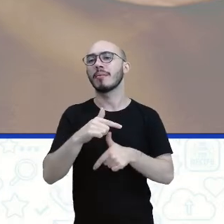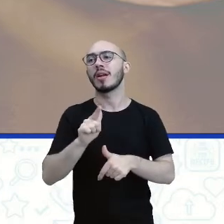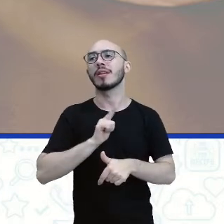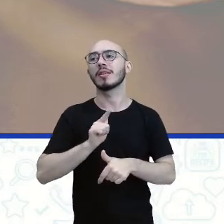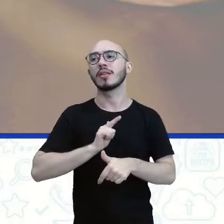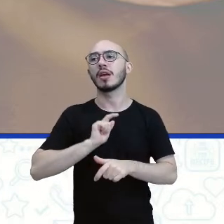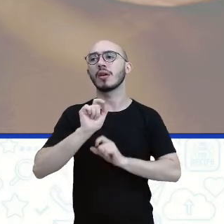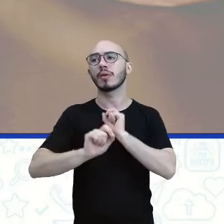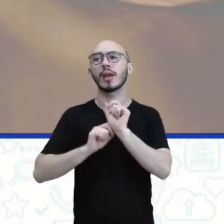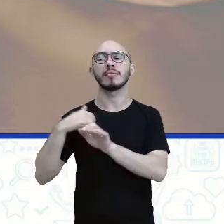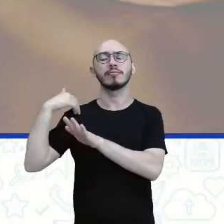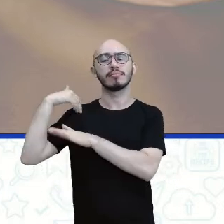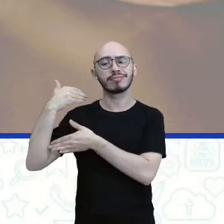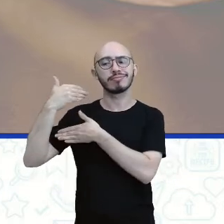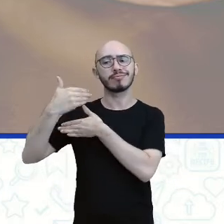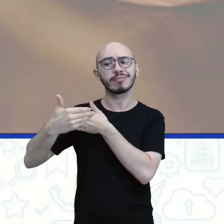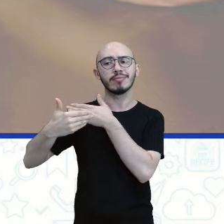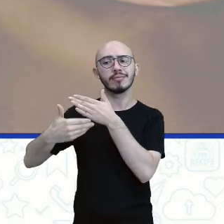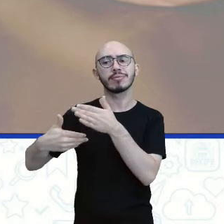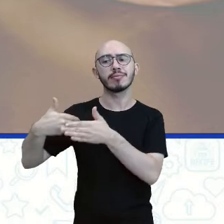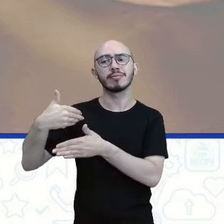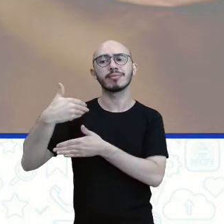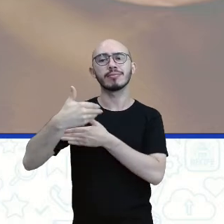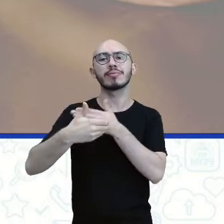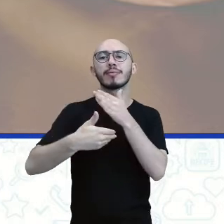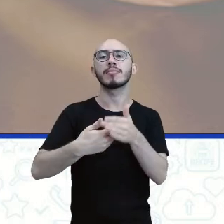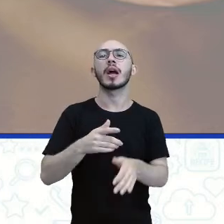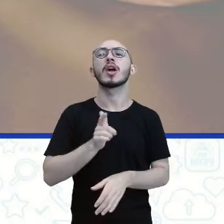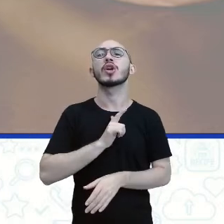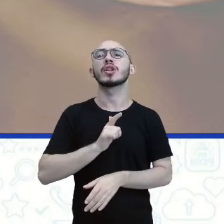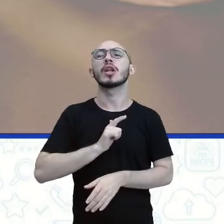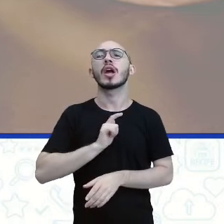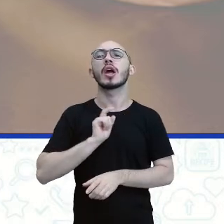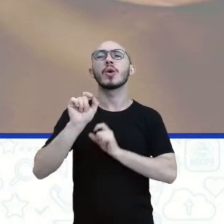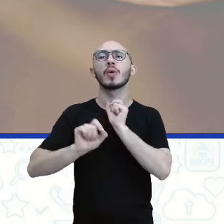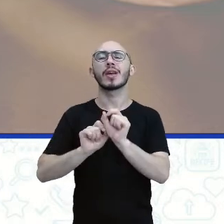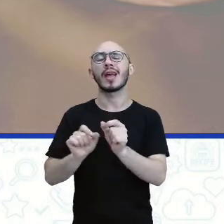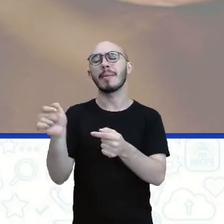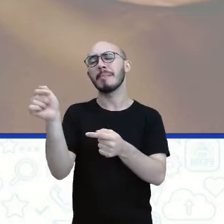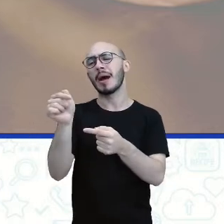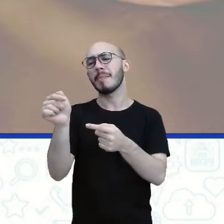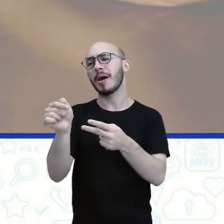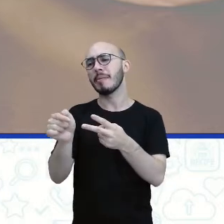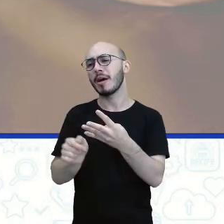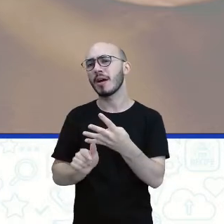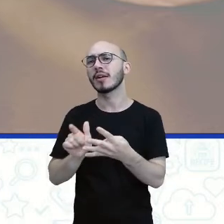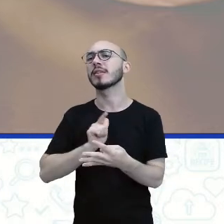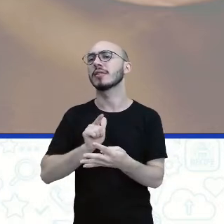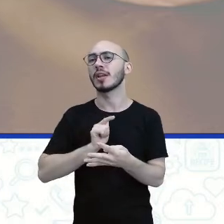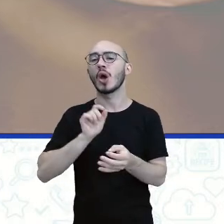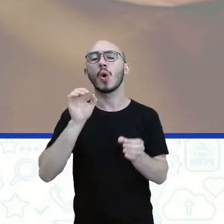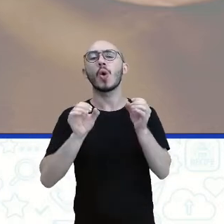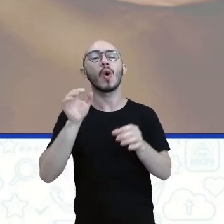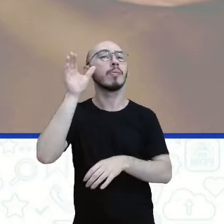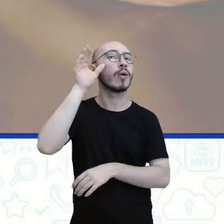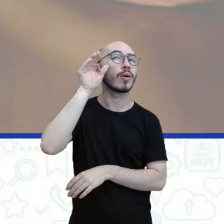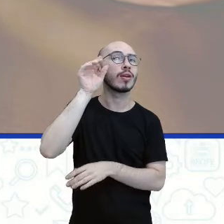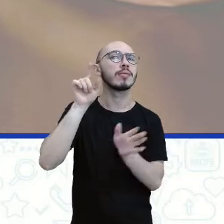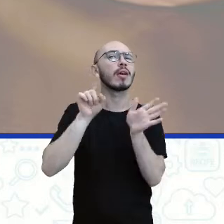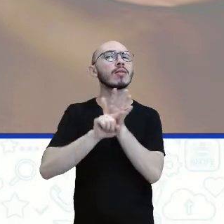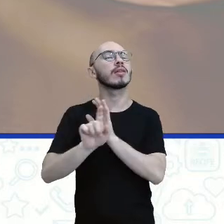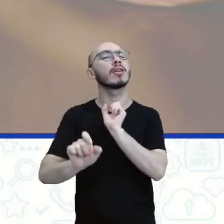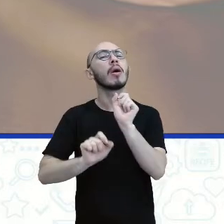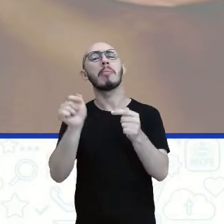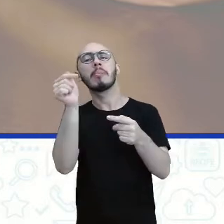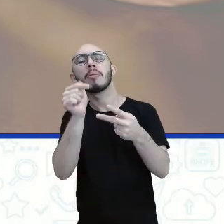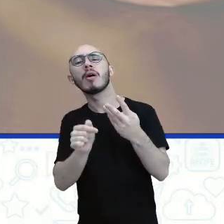processo dinâmico que envolve, na verdade, vários elementos. E o nosso robozinho curioso hoje está perguntando, que elementos